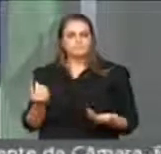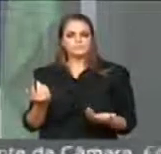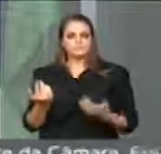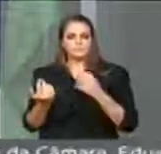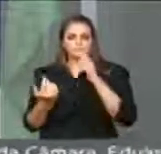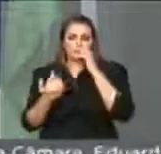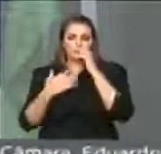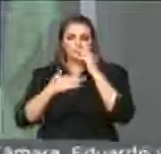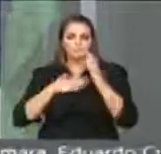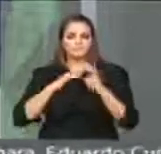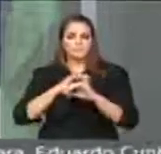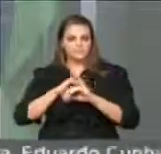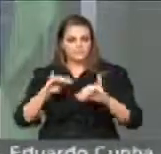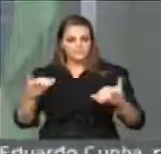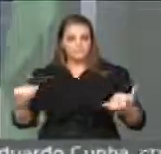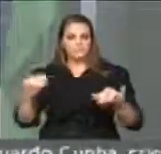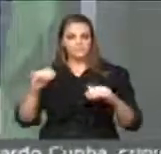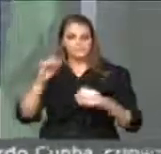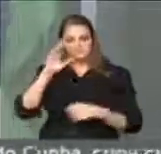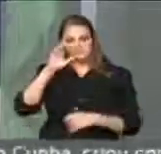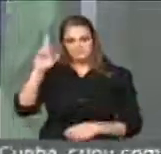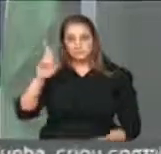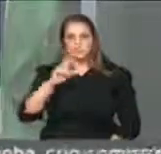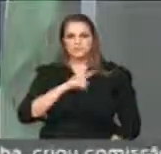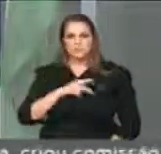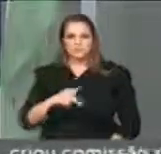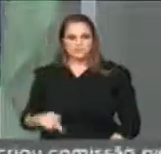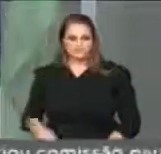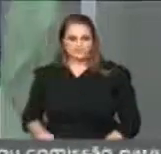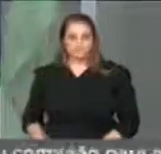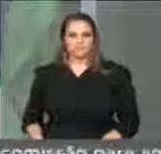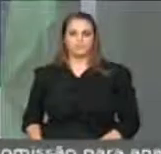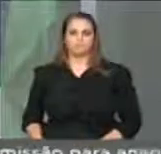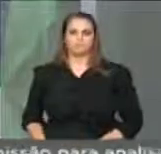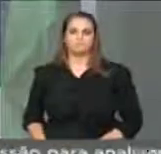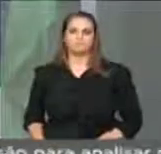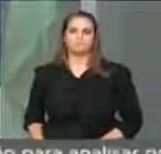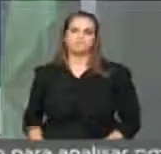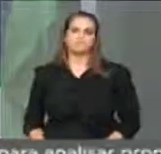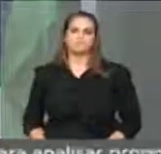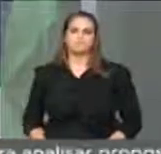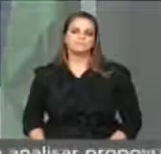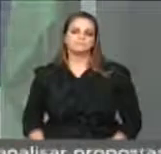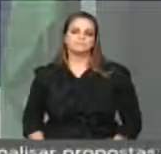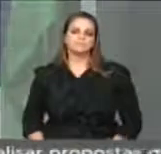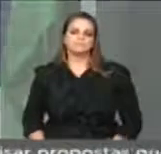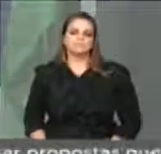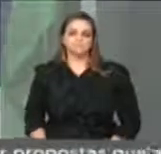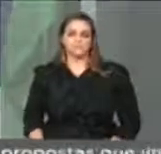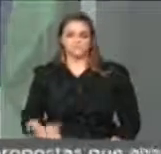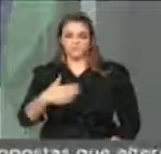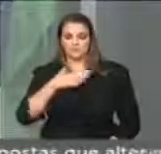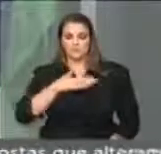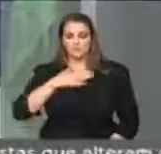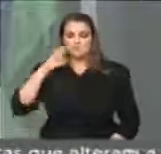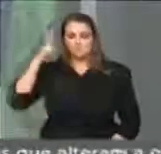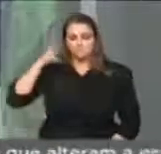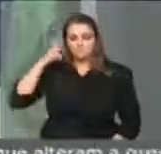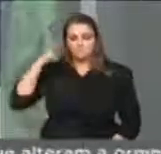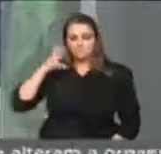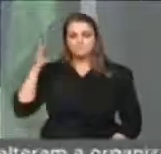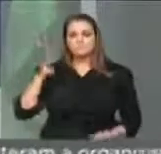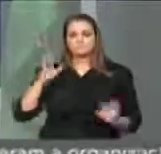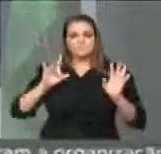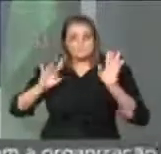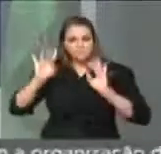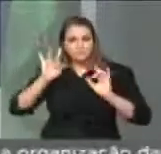Seria isso, senhor presidente, senhores deputados, e eu peço que esse pronunciamento, essa homenagem